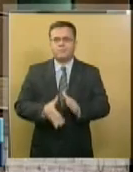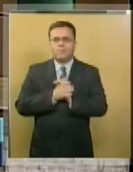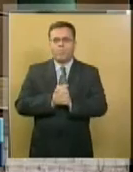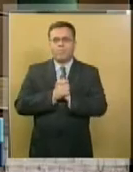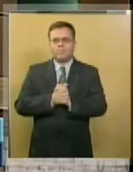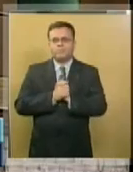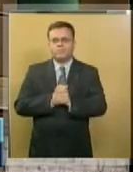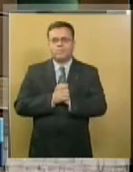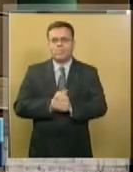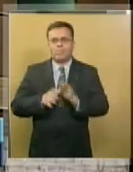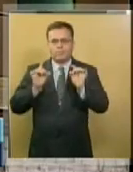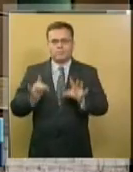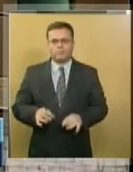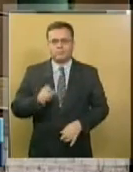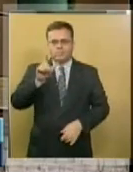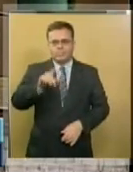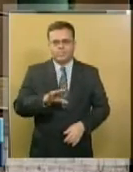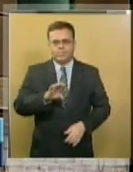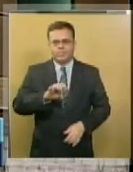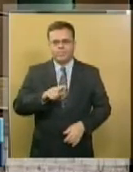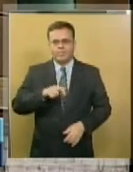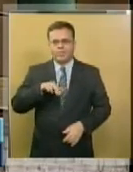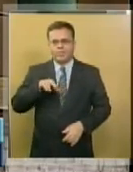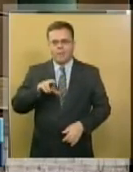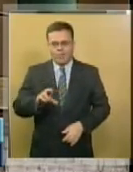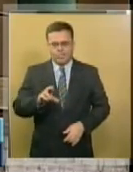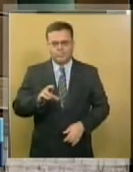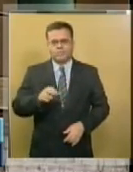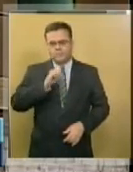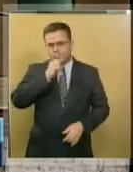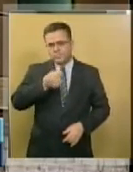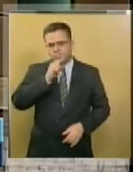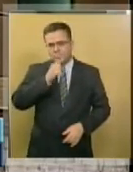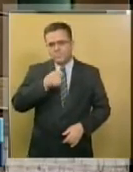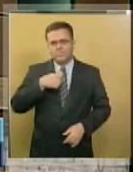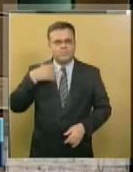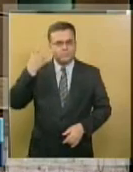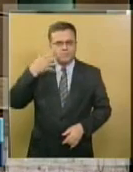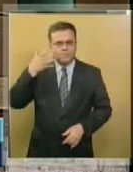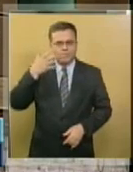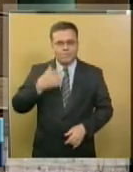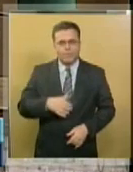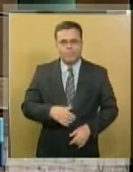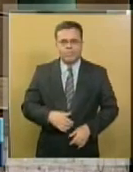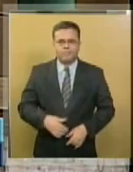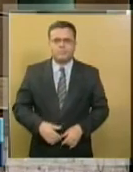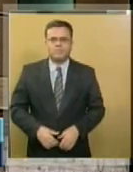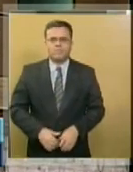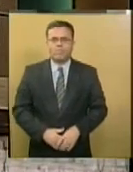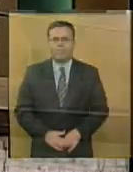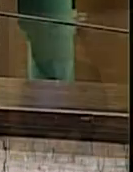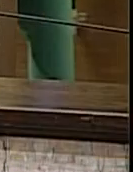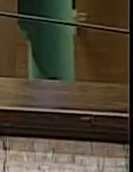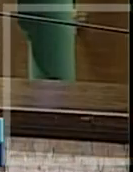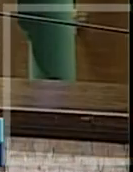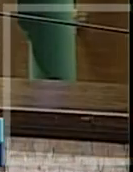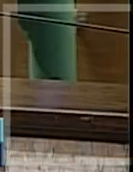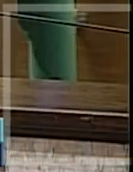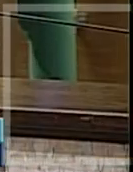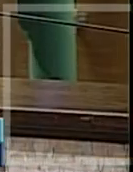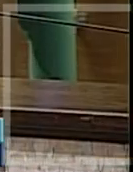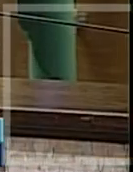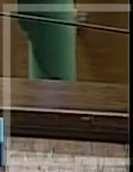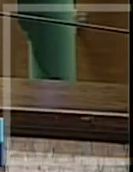congratulações em justiça do senhor César Cabral, radialista, jornalista, Rádio Jornal, Jornal Correio de Sergipe,